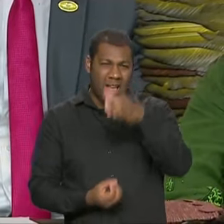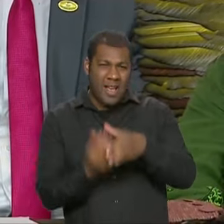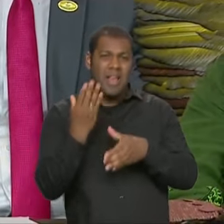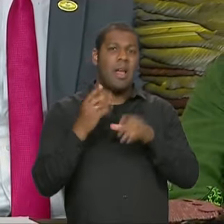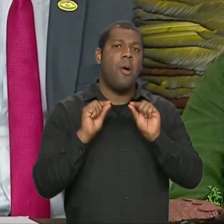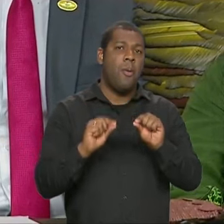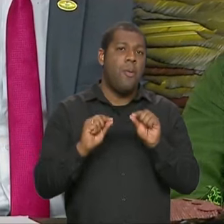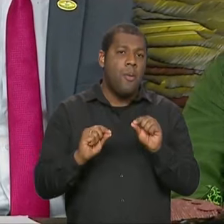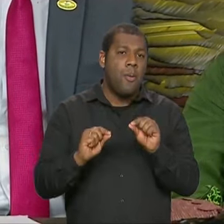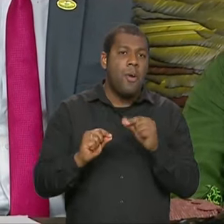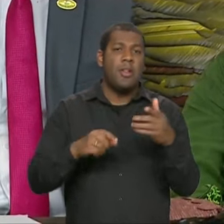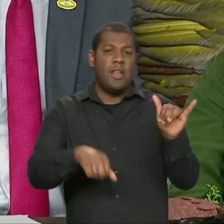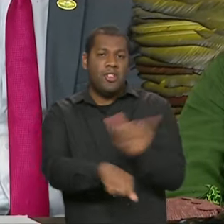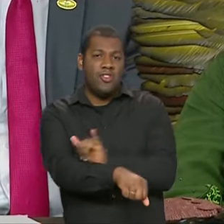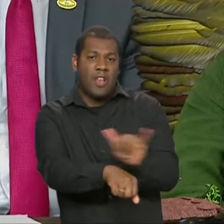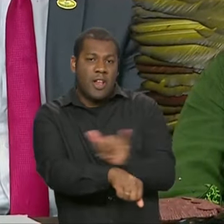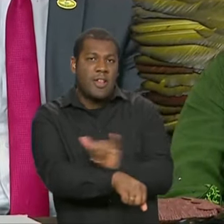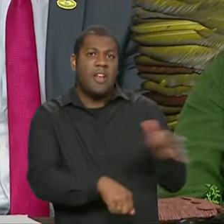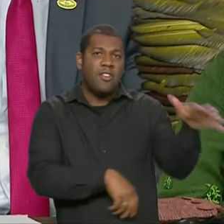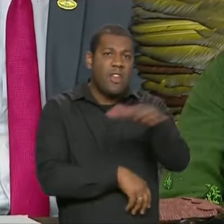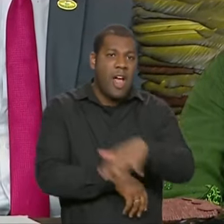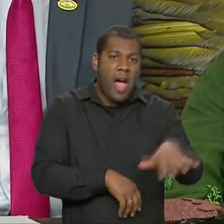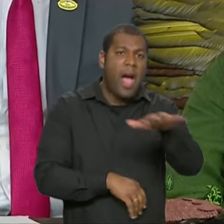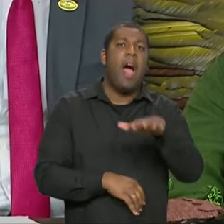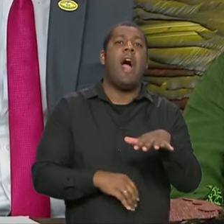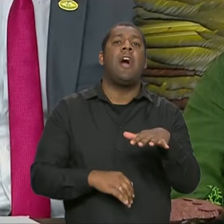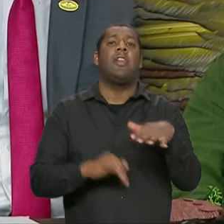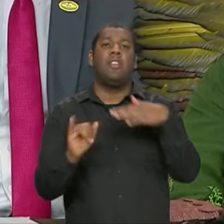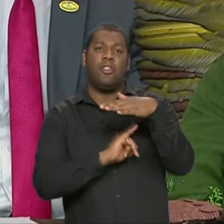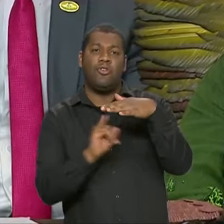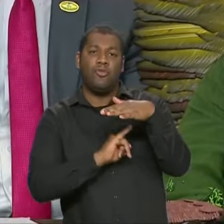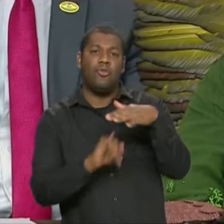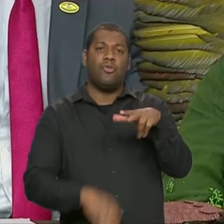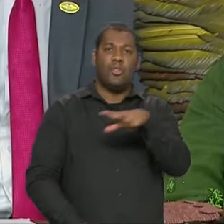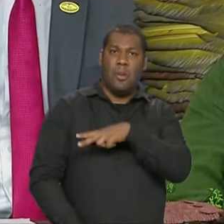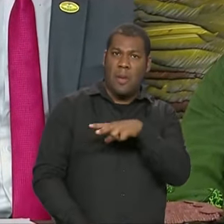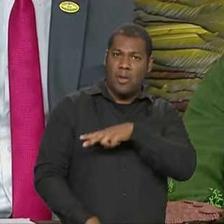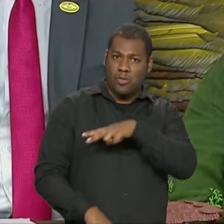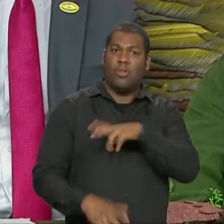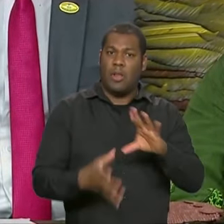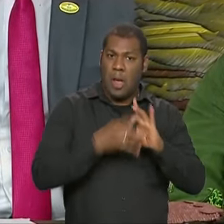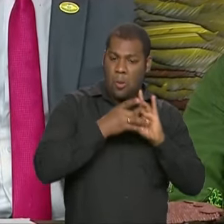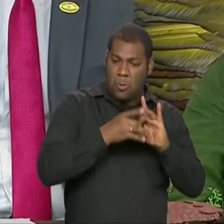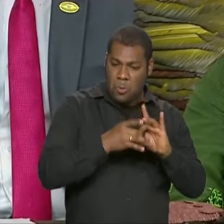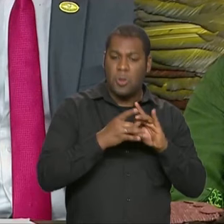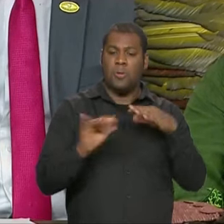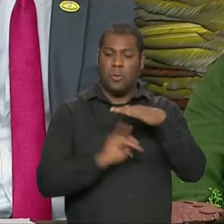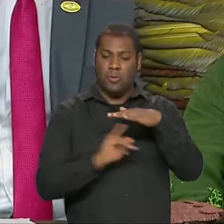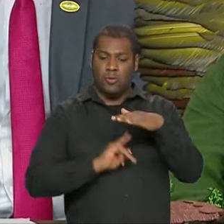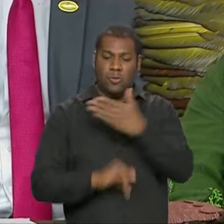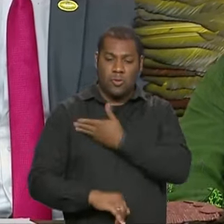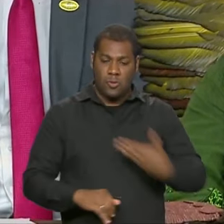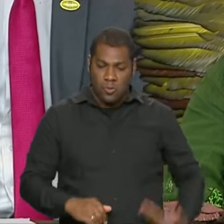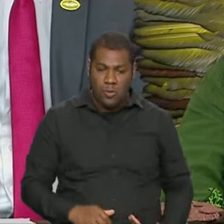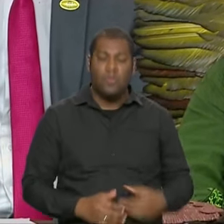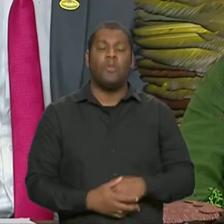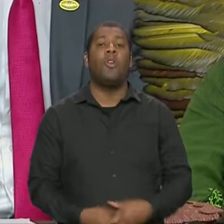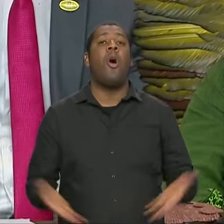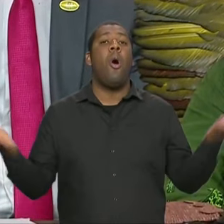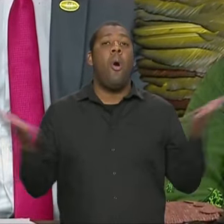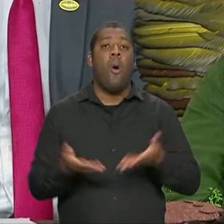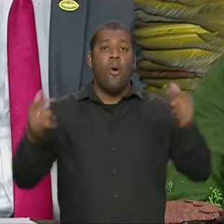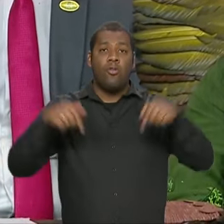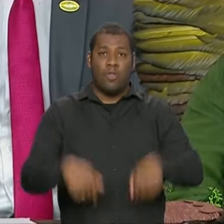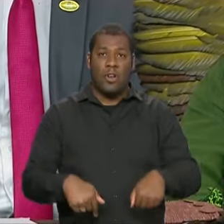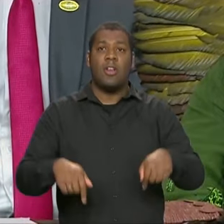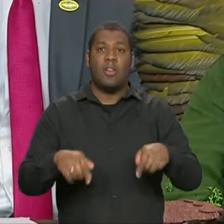que o setor privado seja parte desta transformação. Senhor Presidente, esta conferência